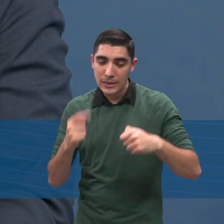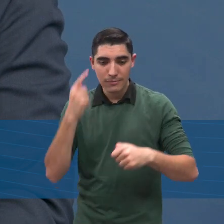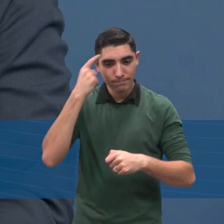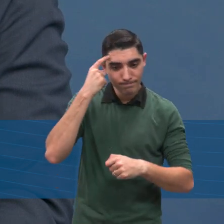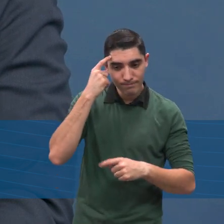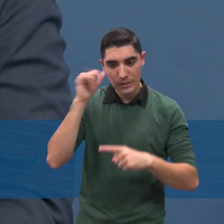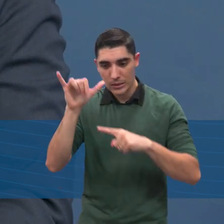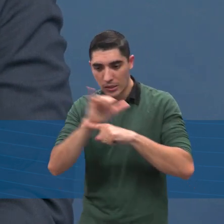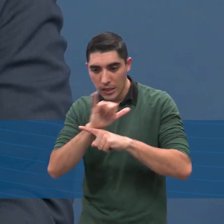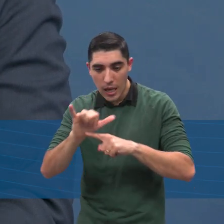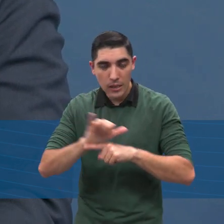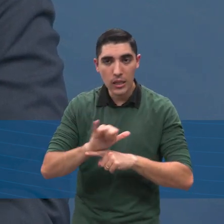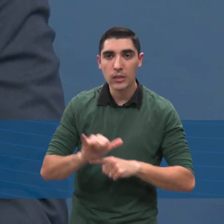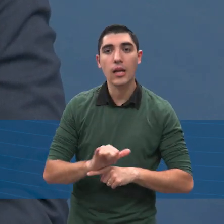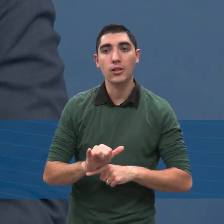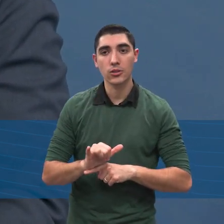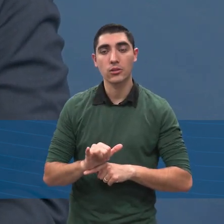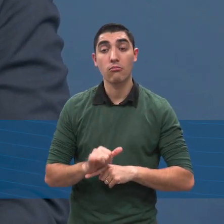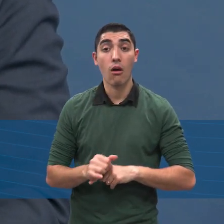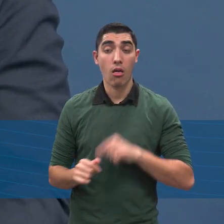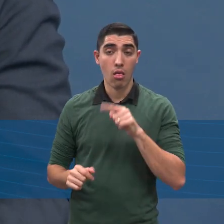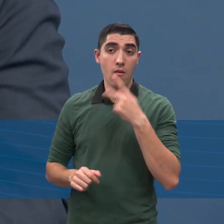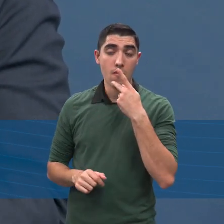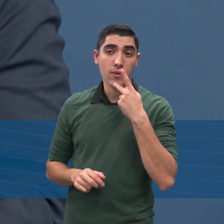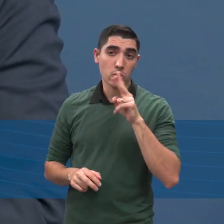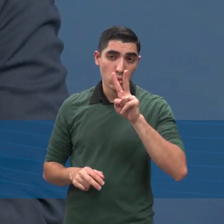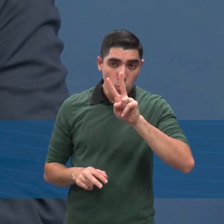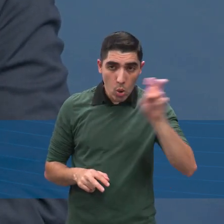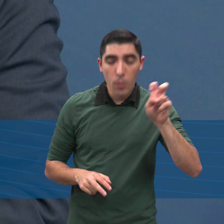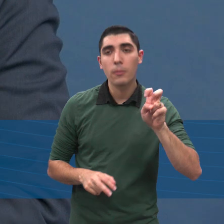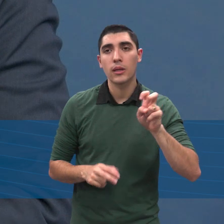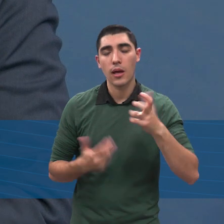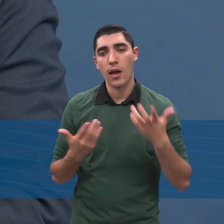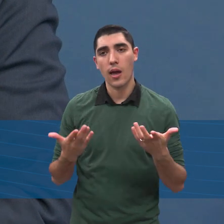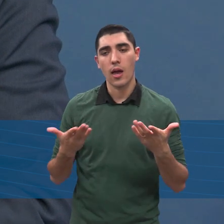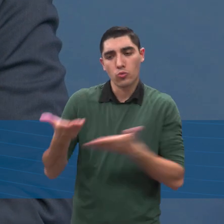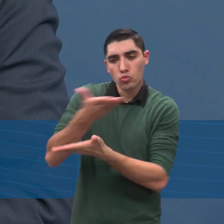pensado, né? Essa questão, de novo, dessa socialização,